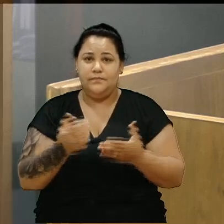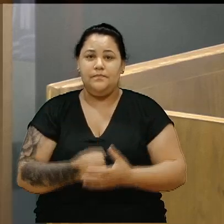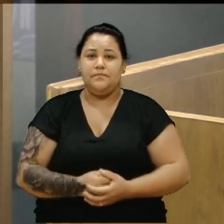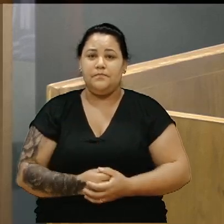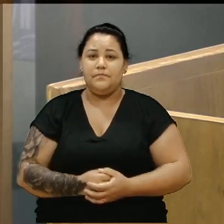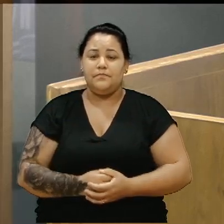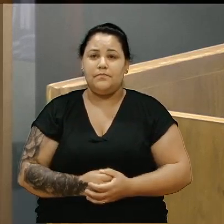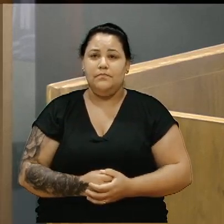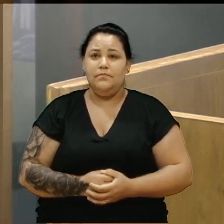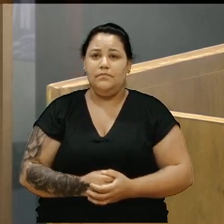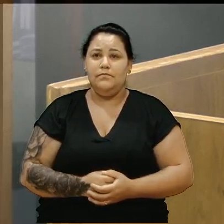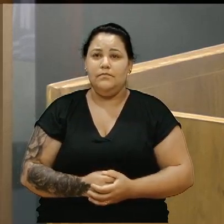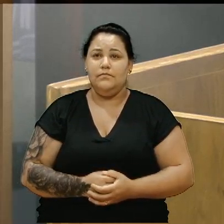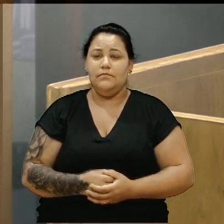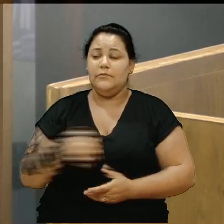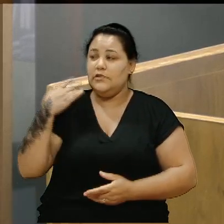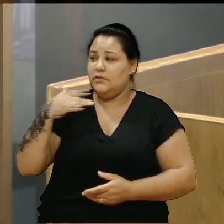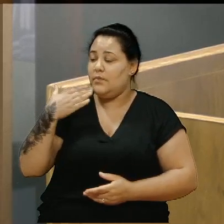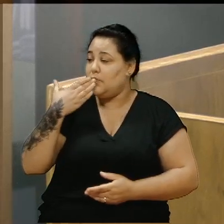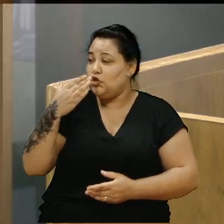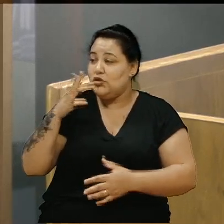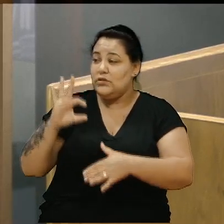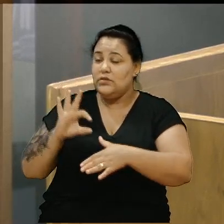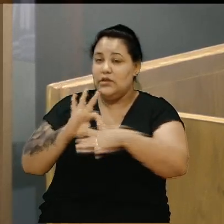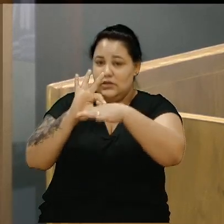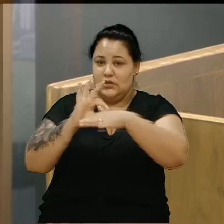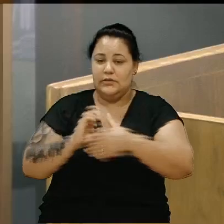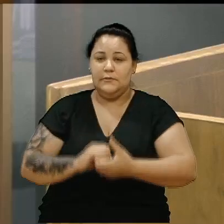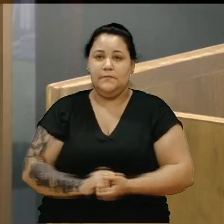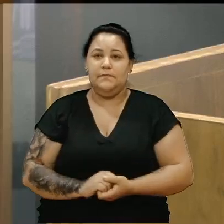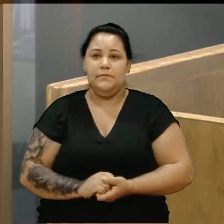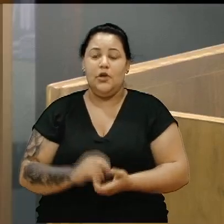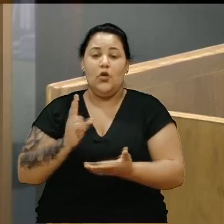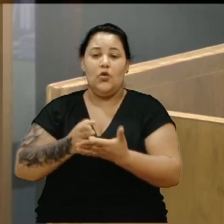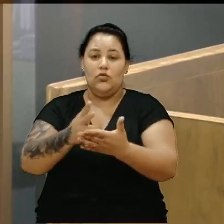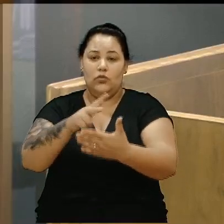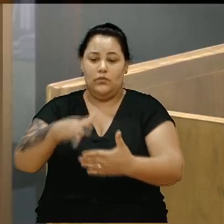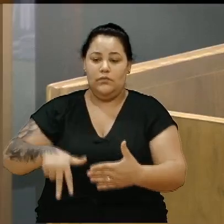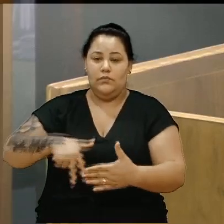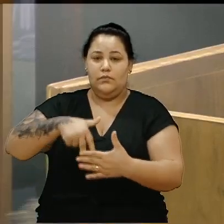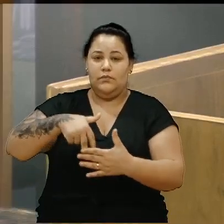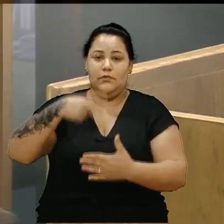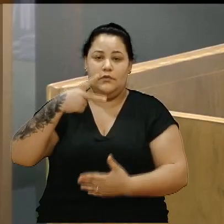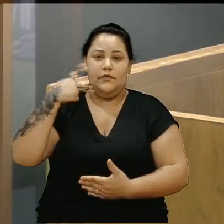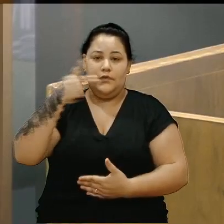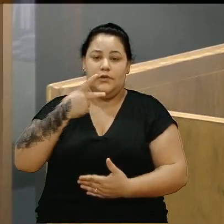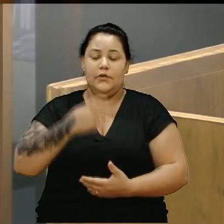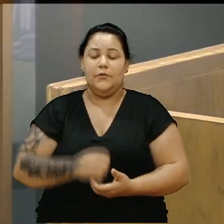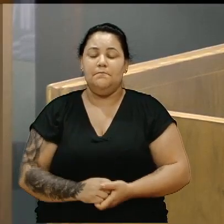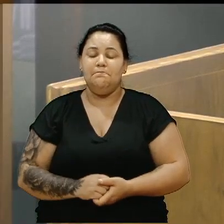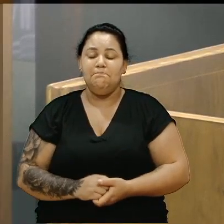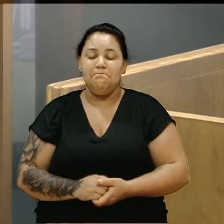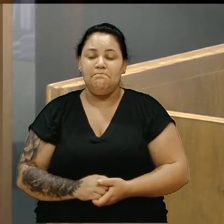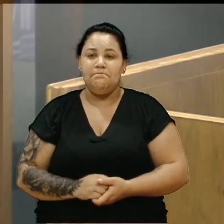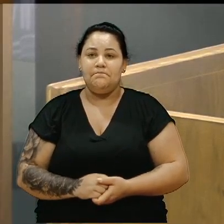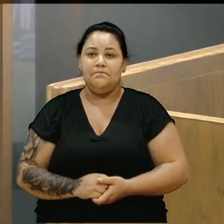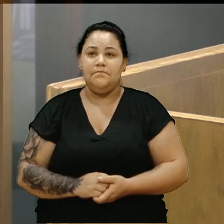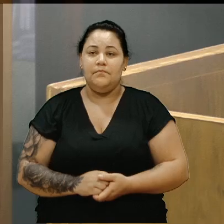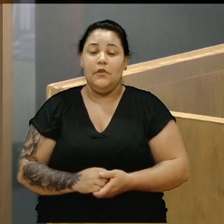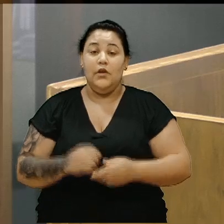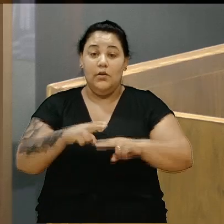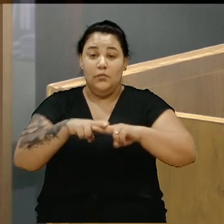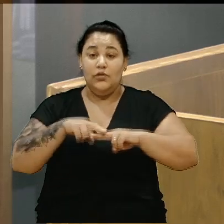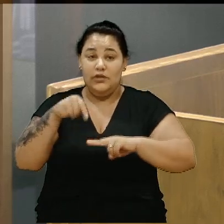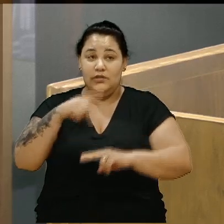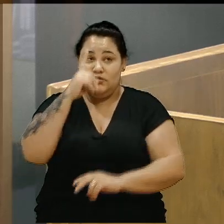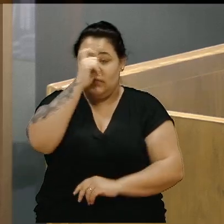vereadora Andressa, eu peço uma declaração de líder. Em declaração de líder, vereador Edson da Rosa, segue da tribuna. E por isso dessa dificuldade que